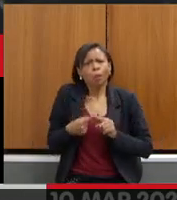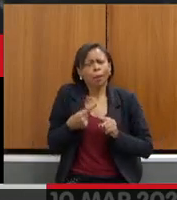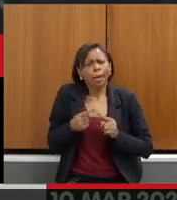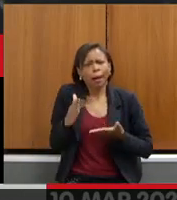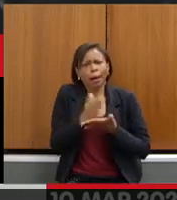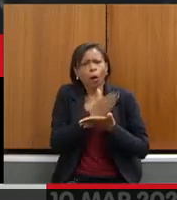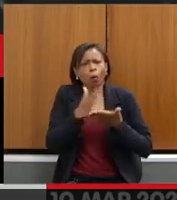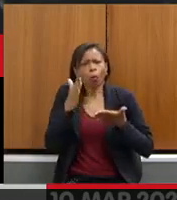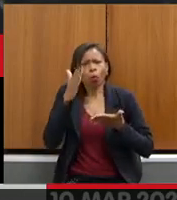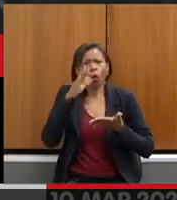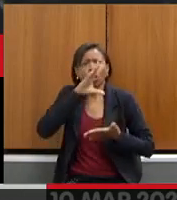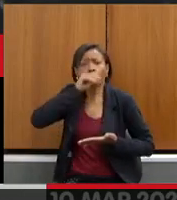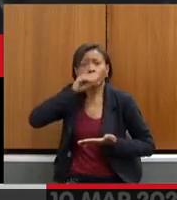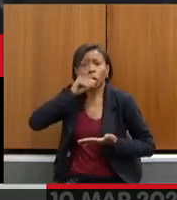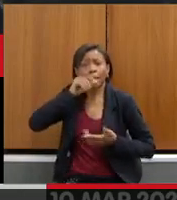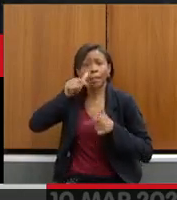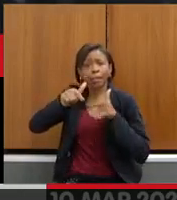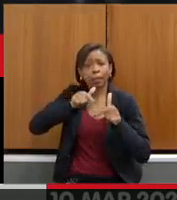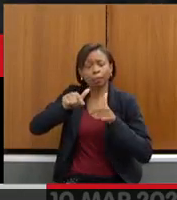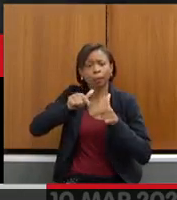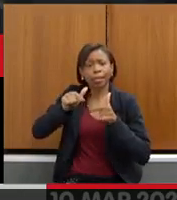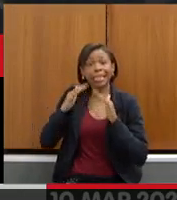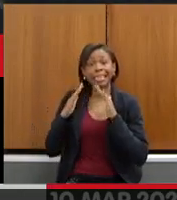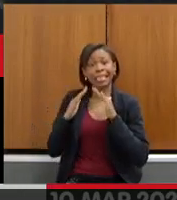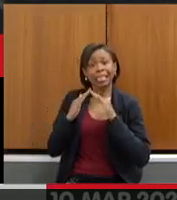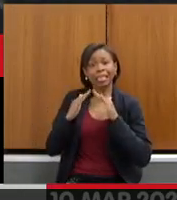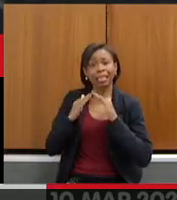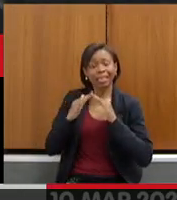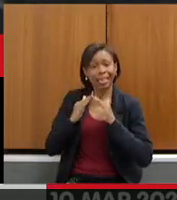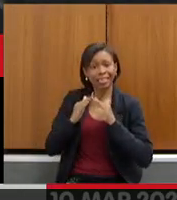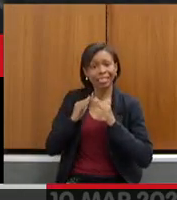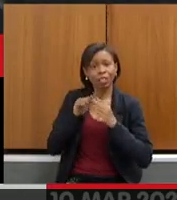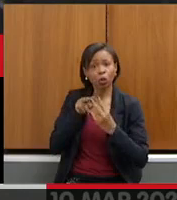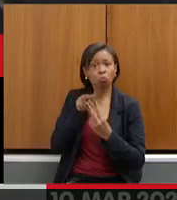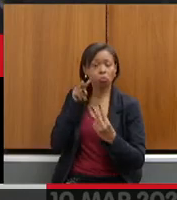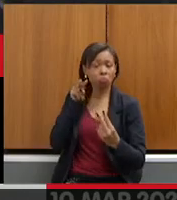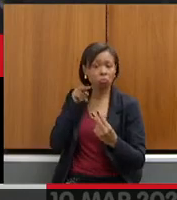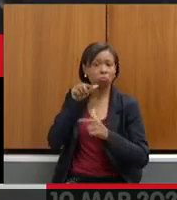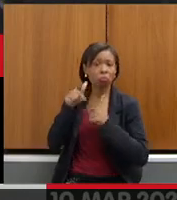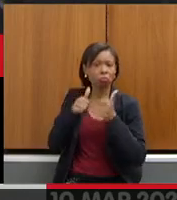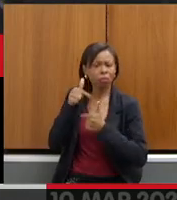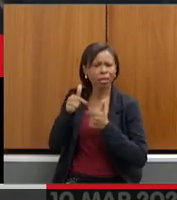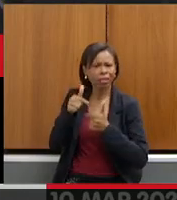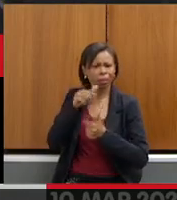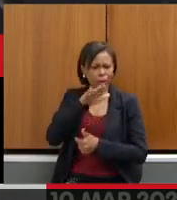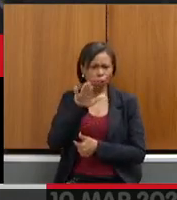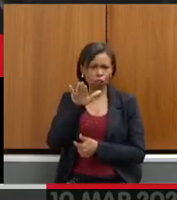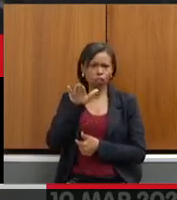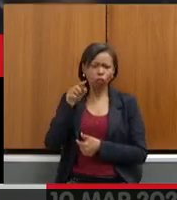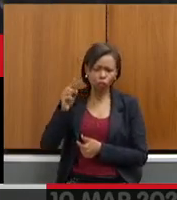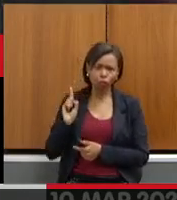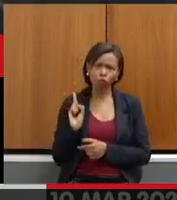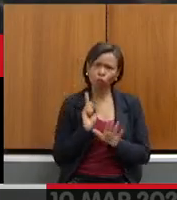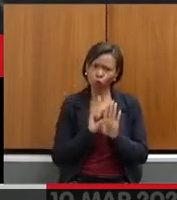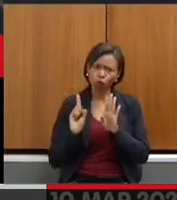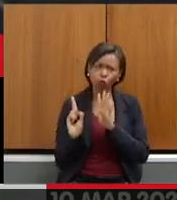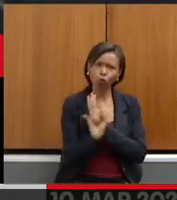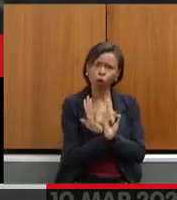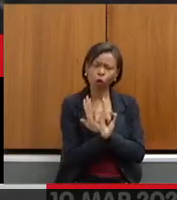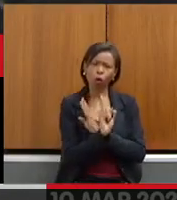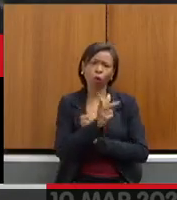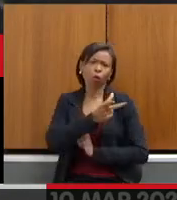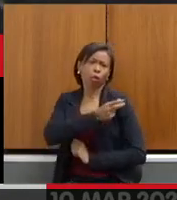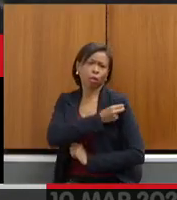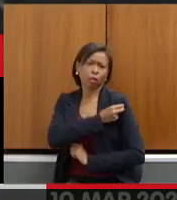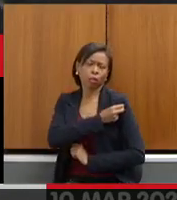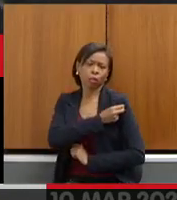Office foram chamados para vacinar primeiro gostaria de saber de vossa excelência se isso é verdade esse servidores que